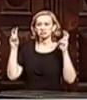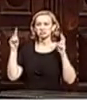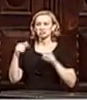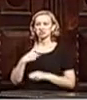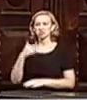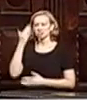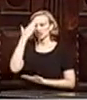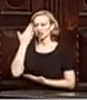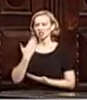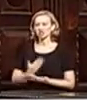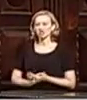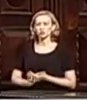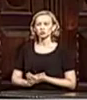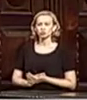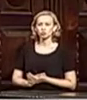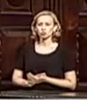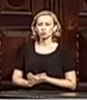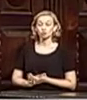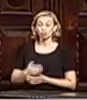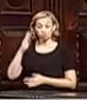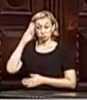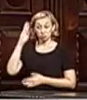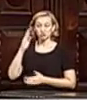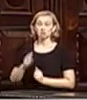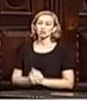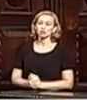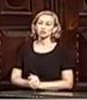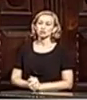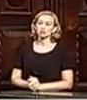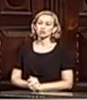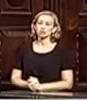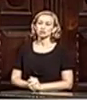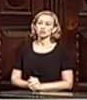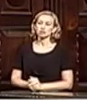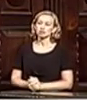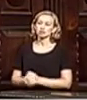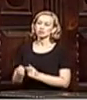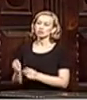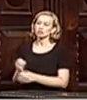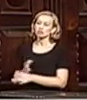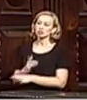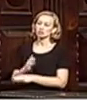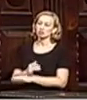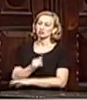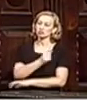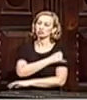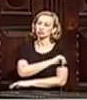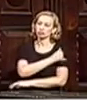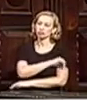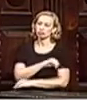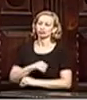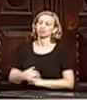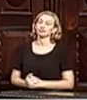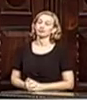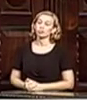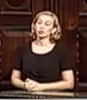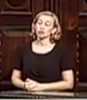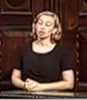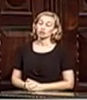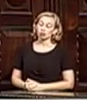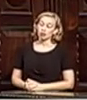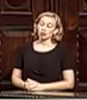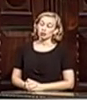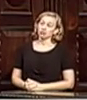esteja na ordem do dia com prioridade na sociedade carioca e fluminense. A questão, senhores e